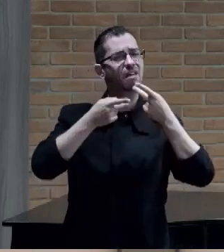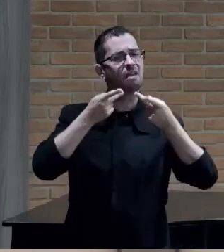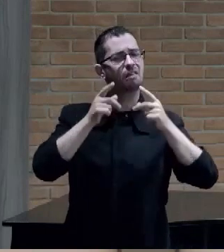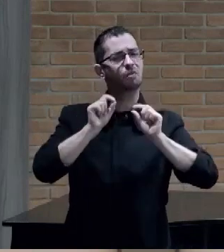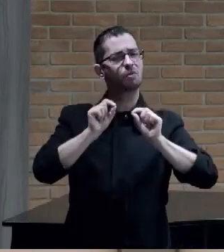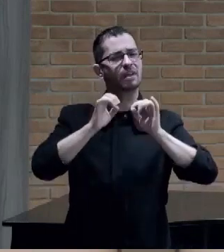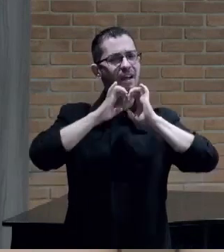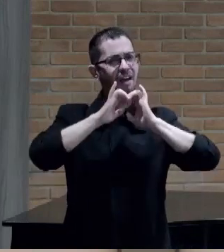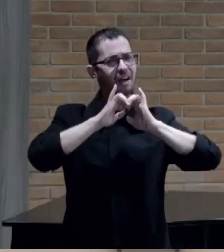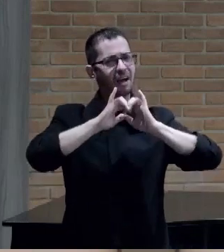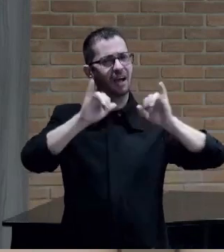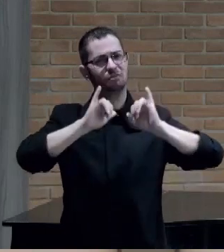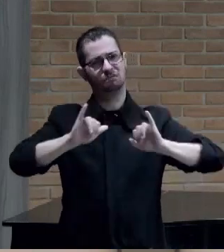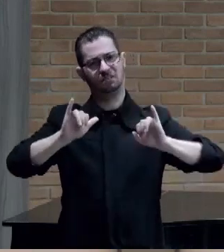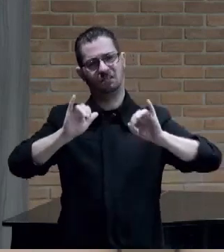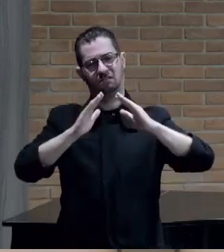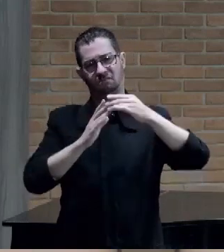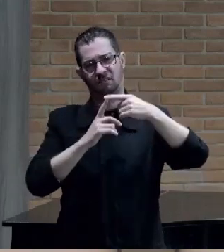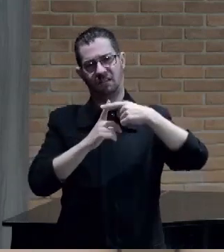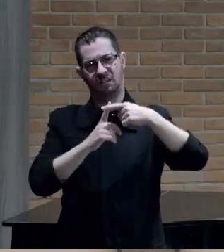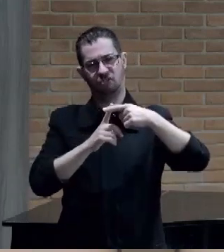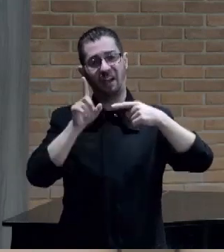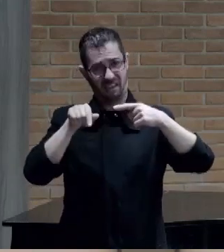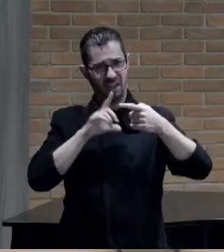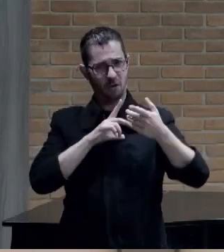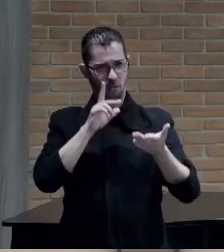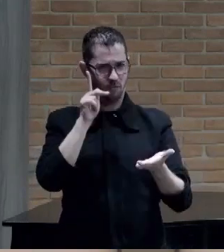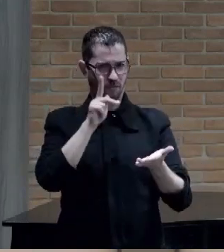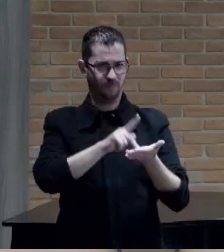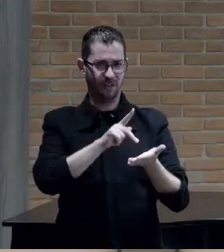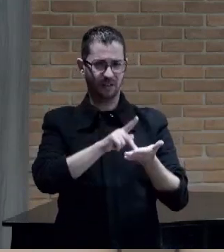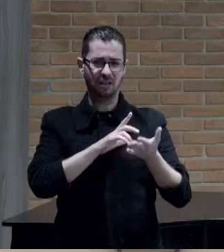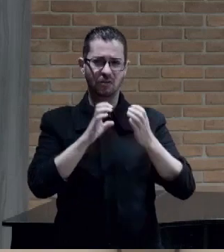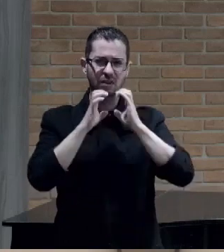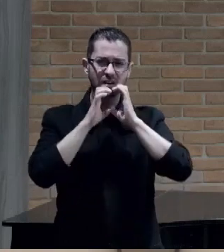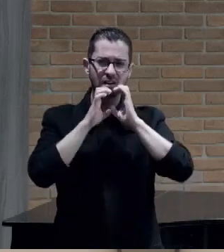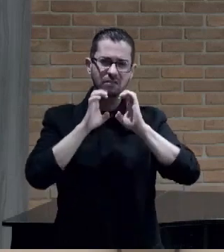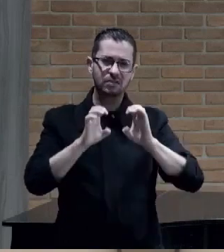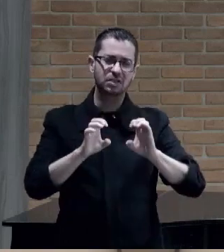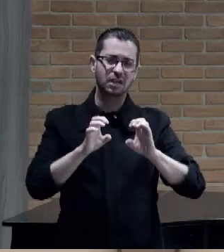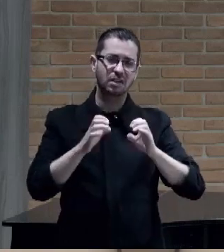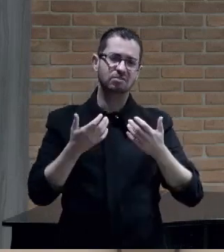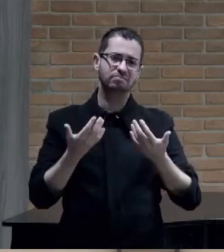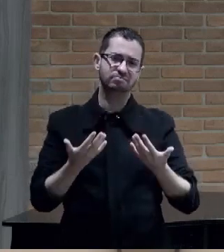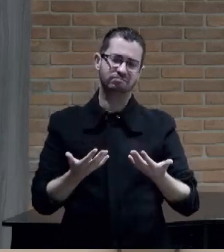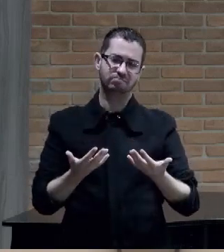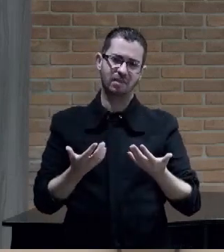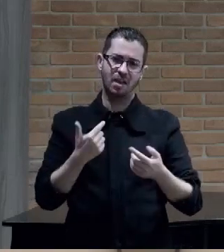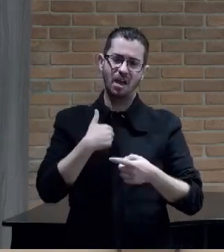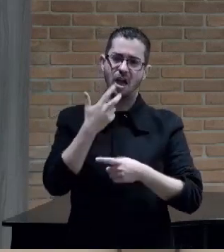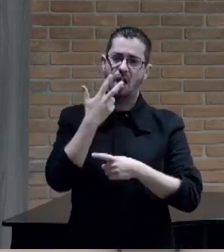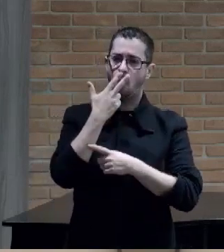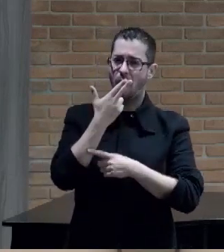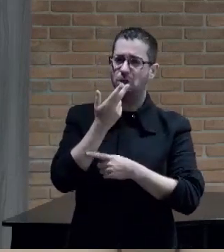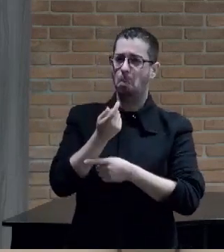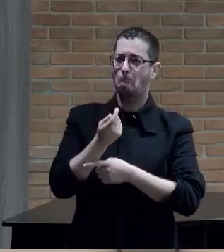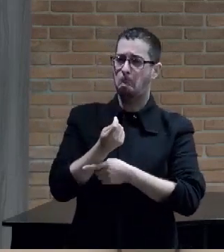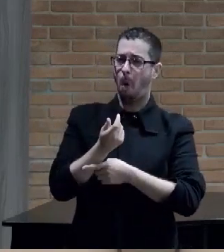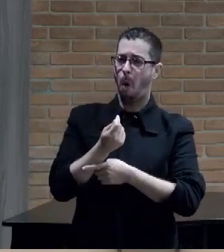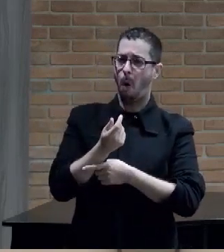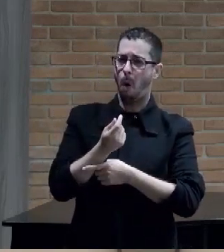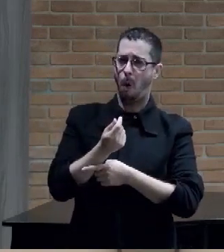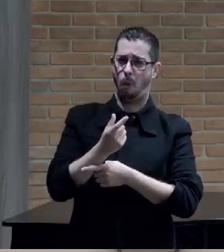nas igrejas é o verdadeiro Evangelho? E eu acho que muito pouco tem se pregado a esse